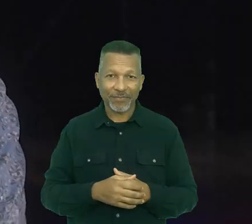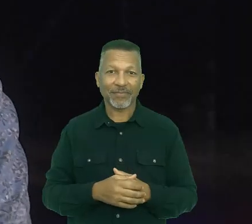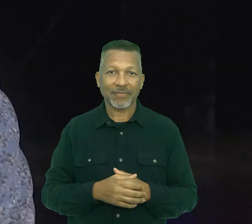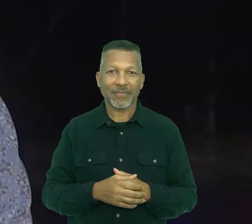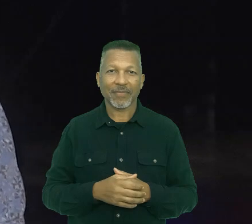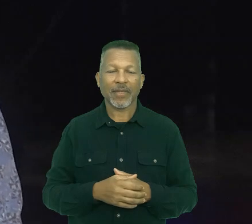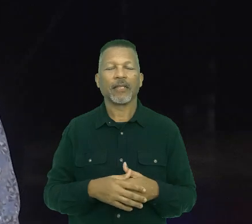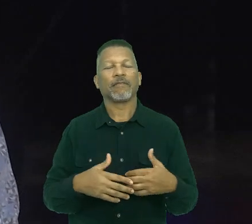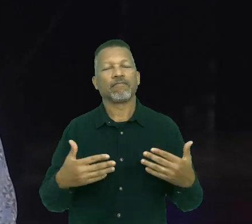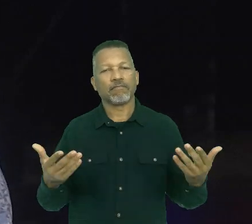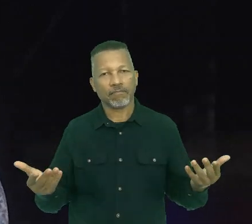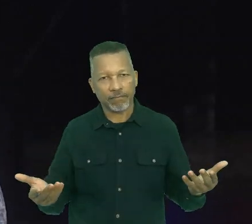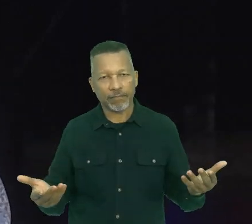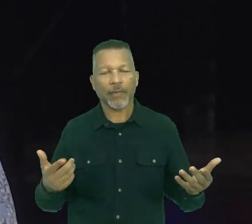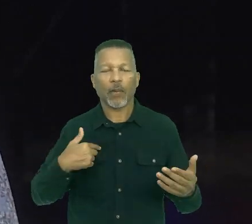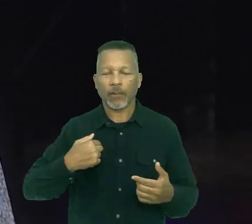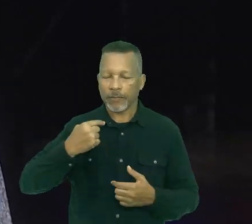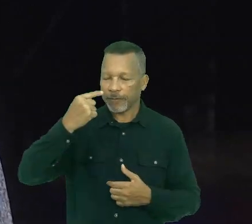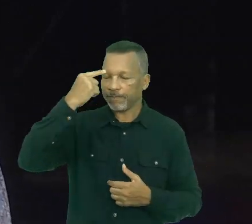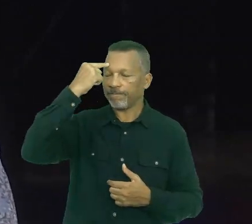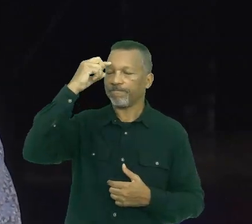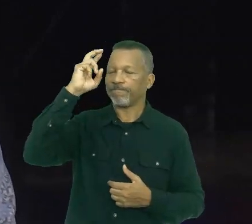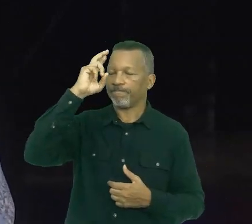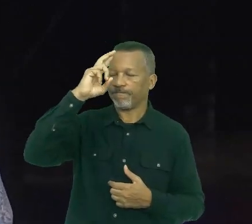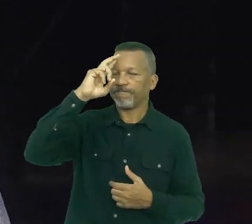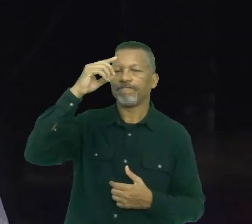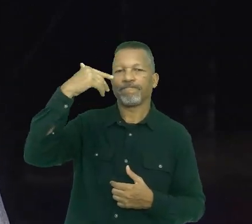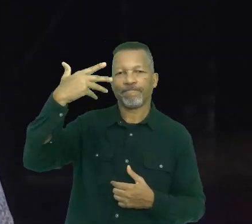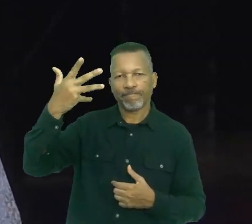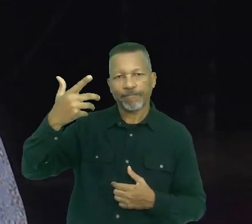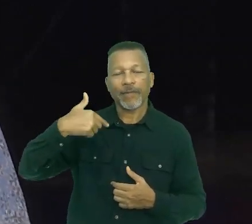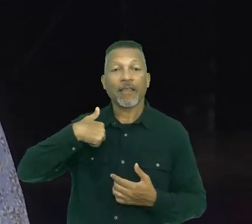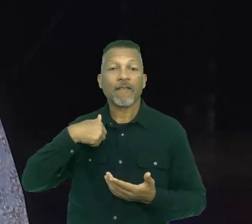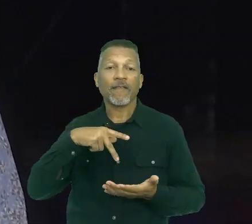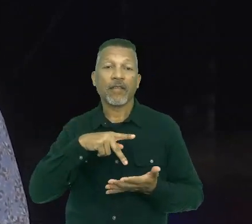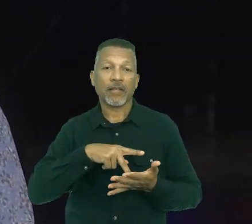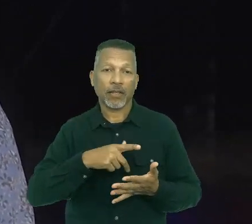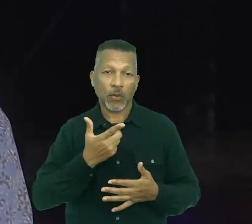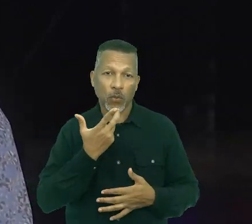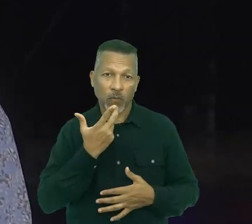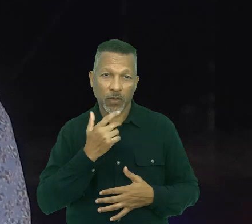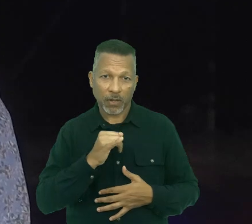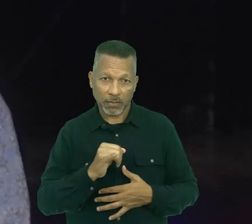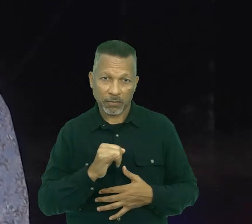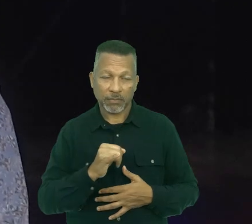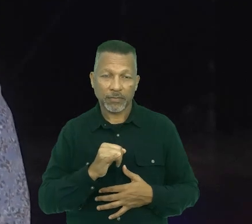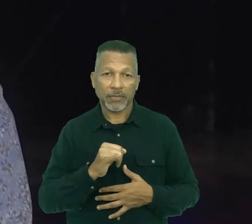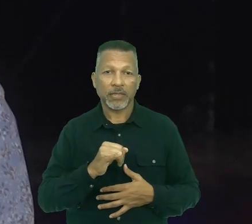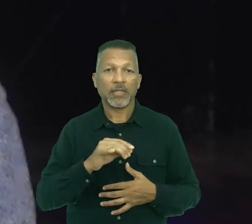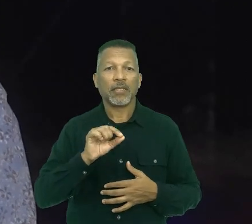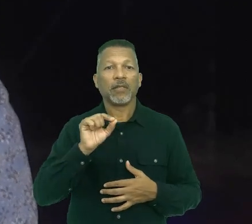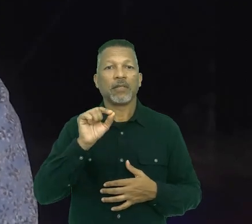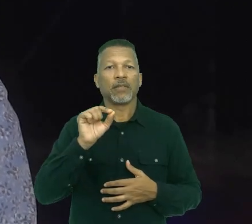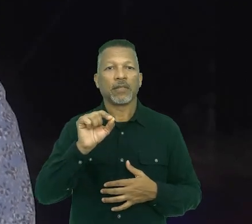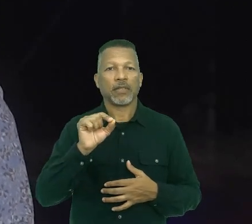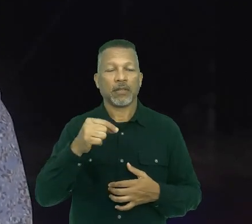Então, assim, é uma memória, em modéstia à parte, eu posso te dizer que eu